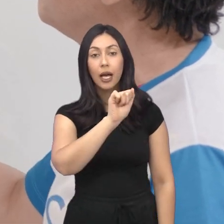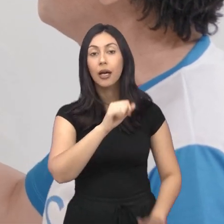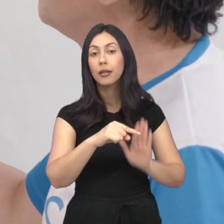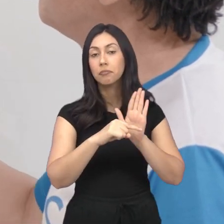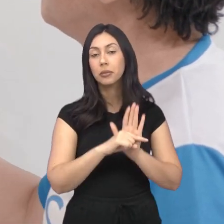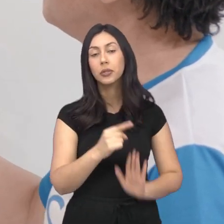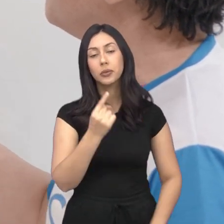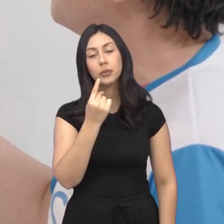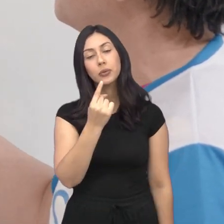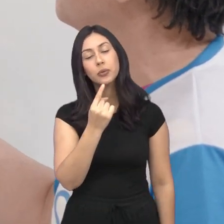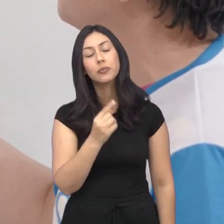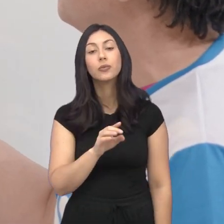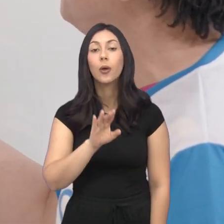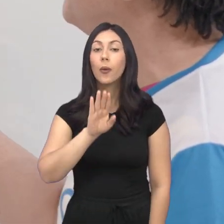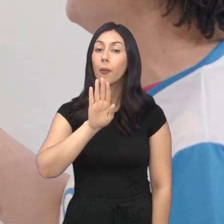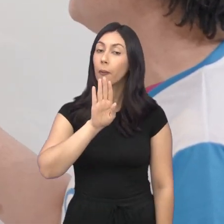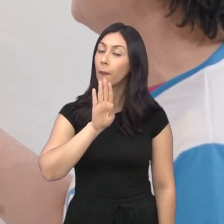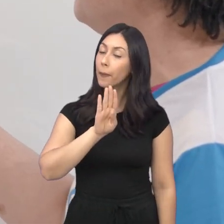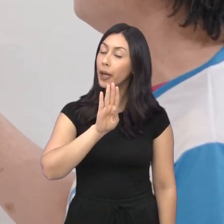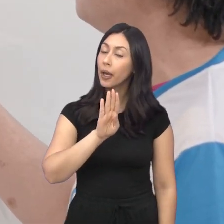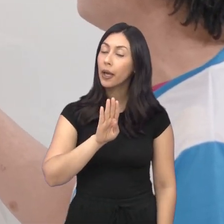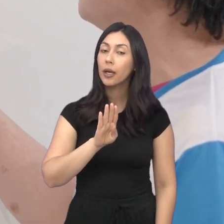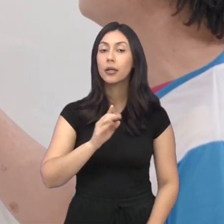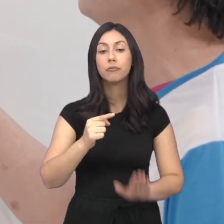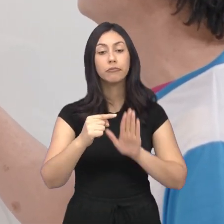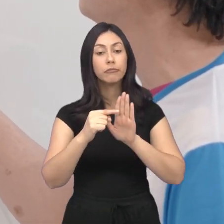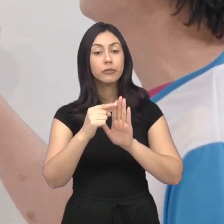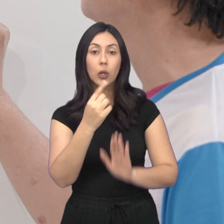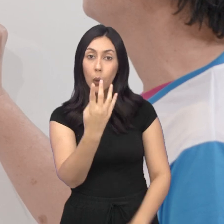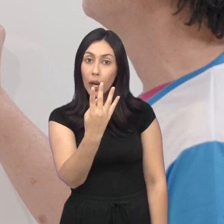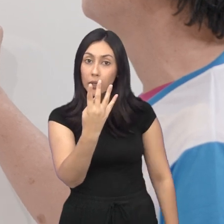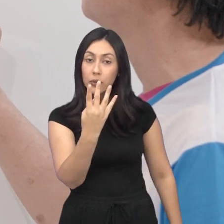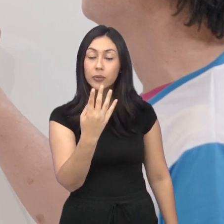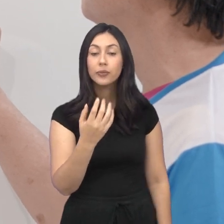1, o b é igual a 4,